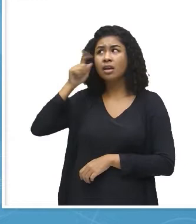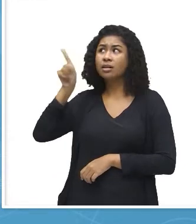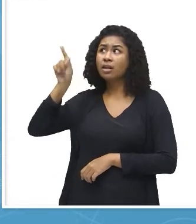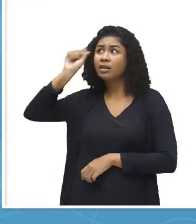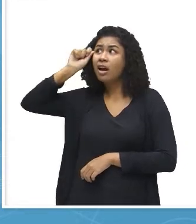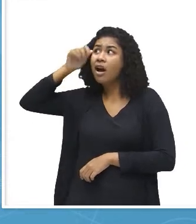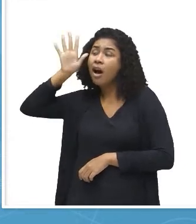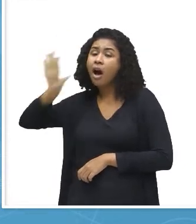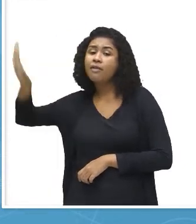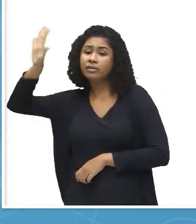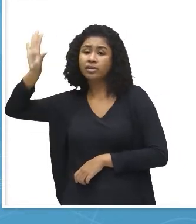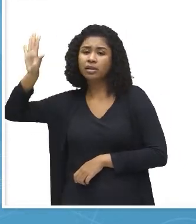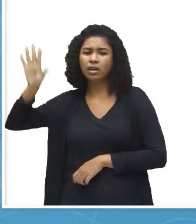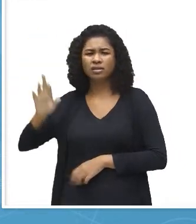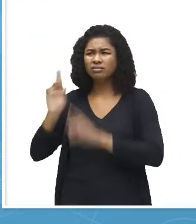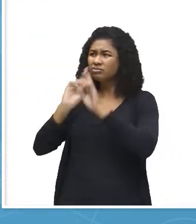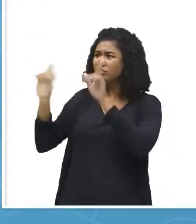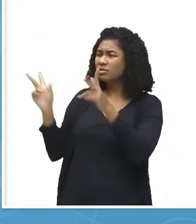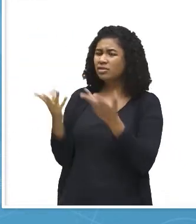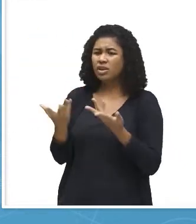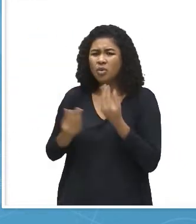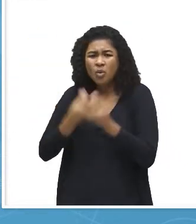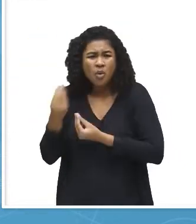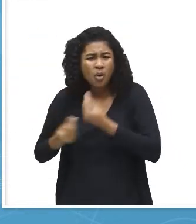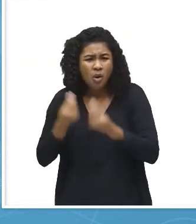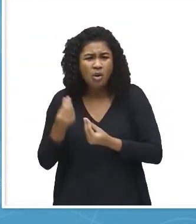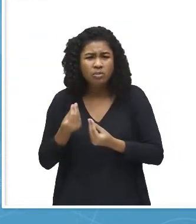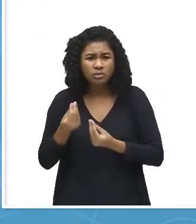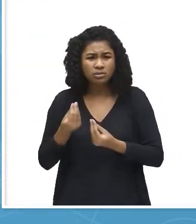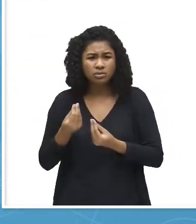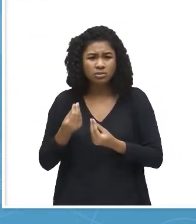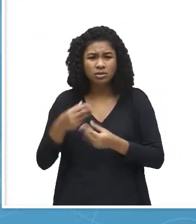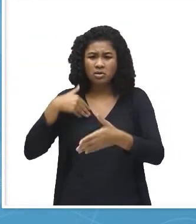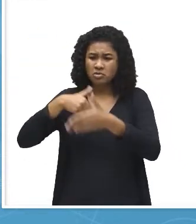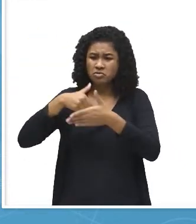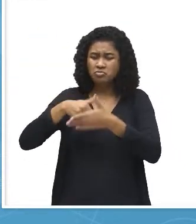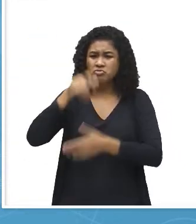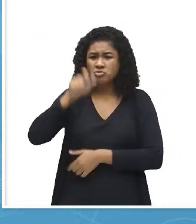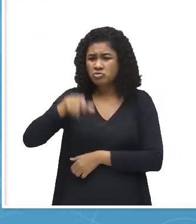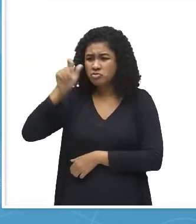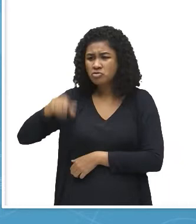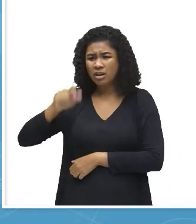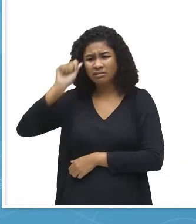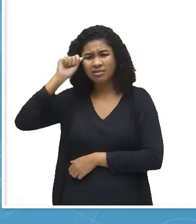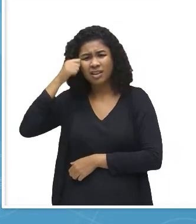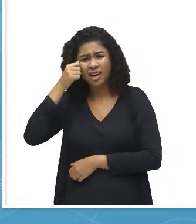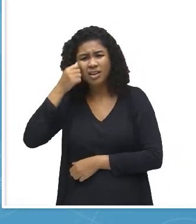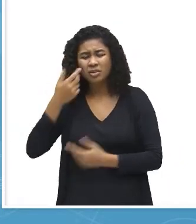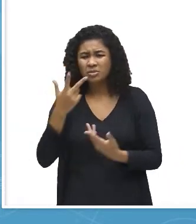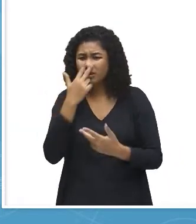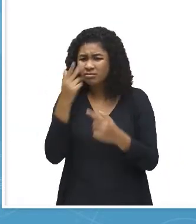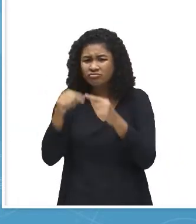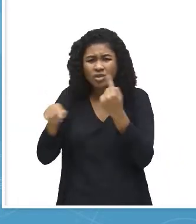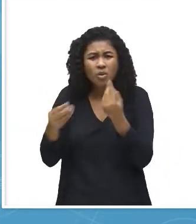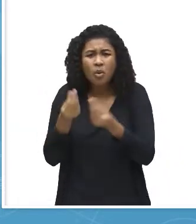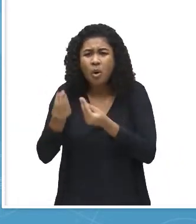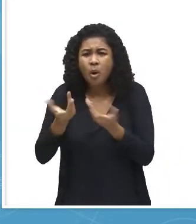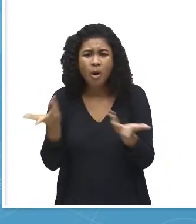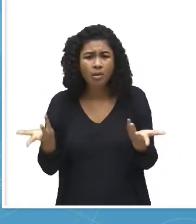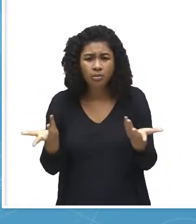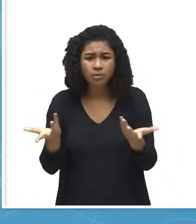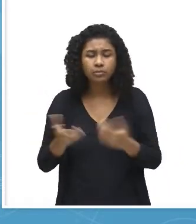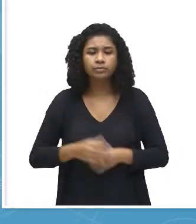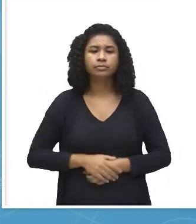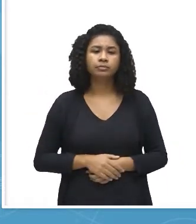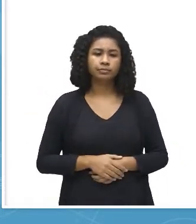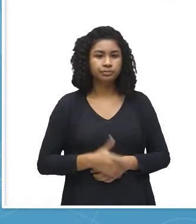jogadores franceses são negros? A gente vai entender a partir da aula de hoje, gente. A gente sabe que durante muito tempo, voltamos aqui